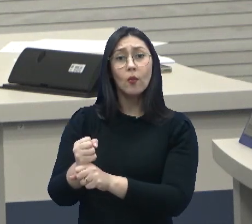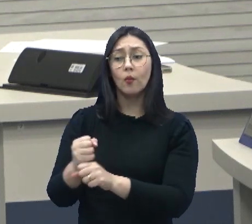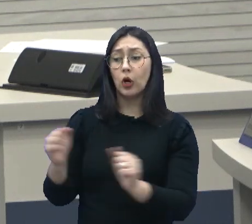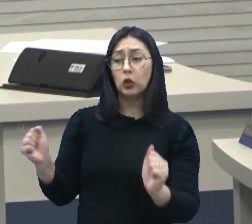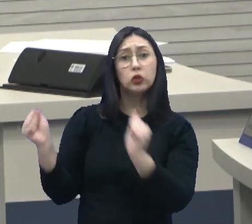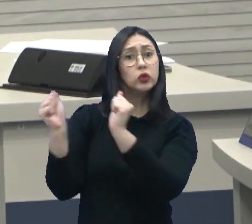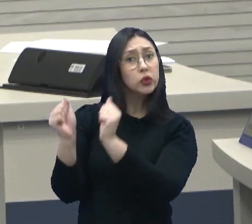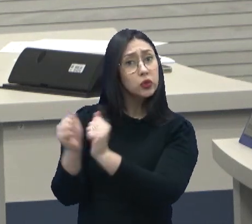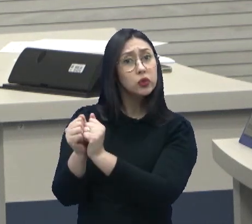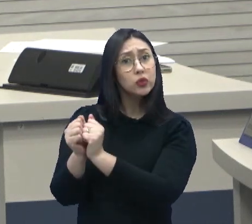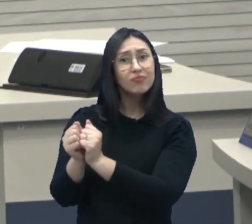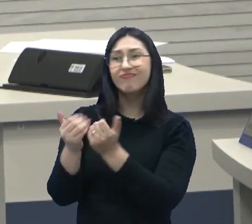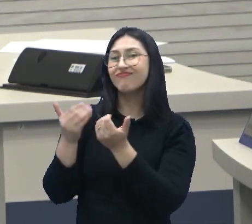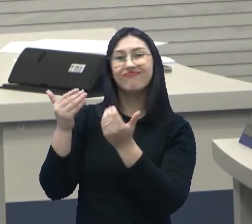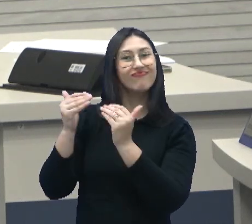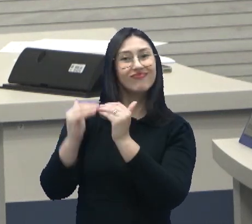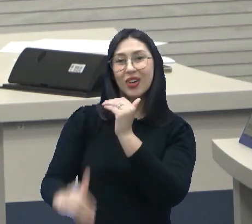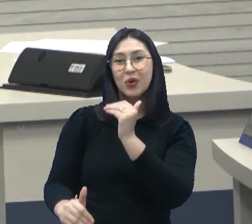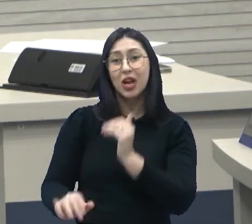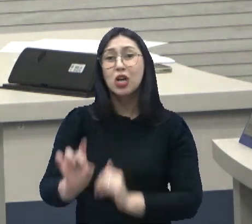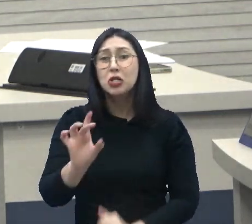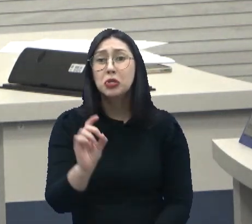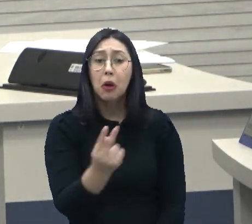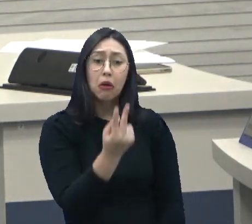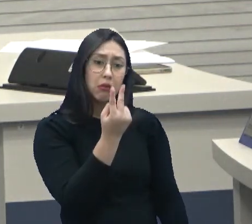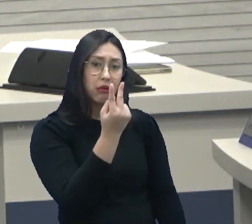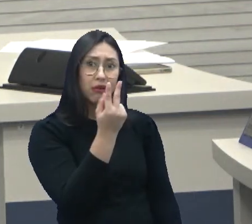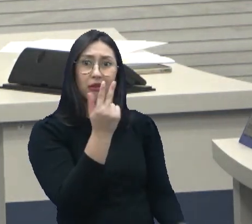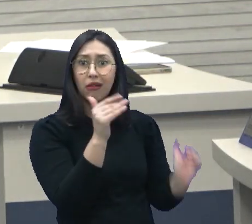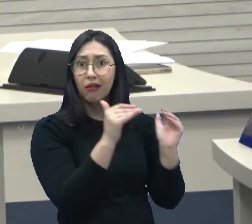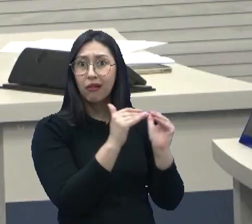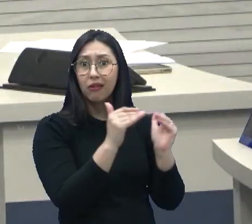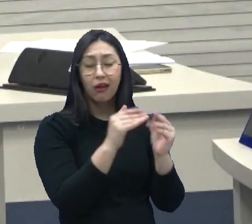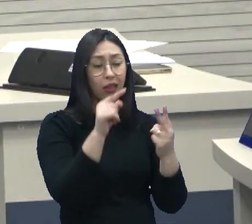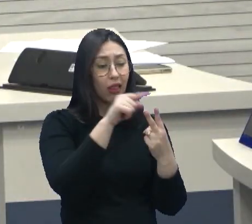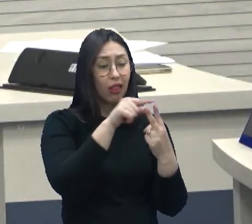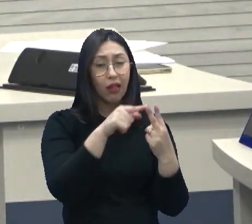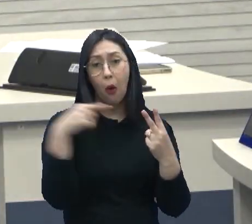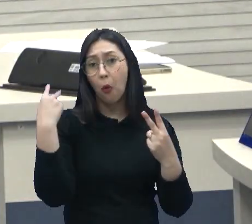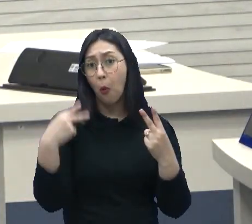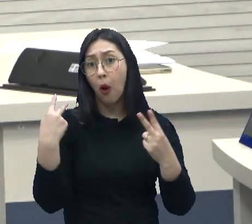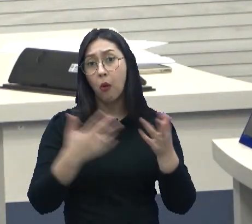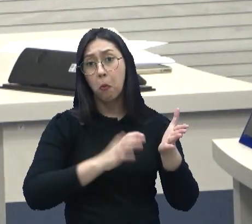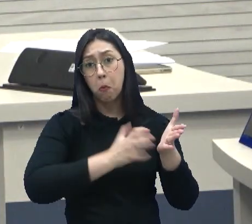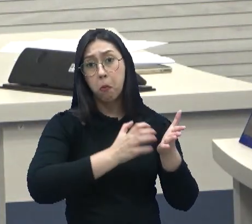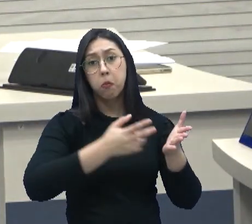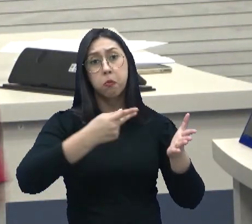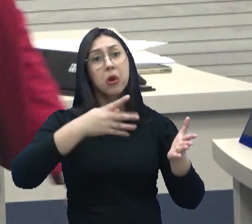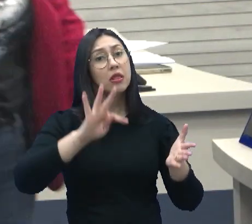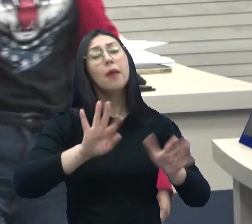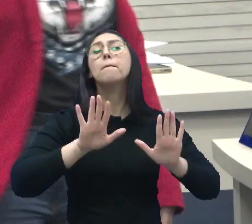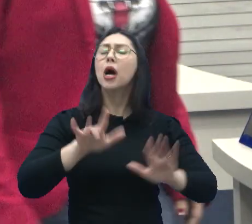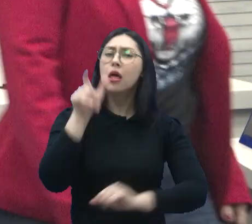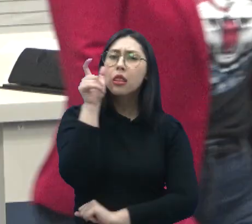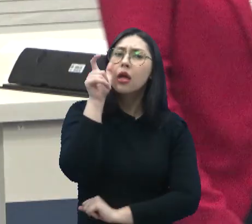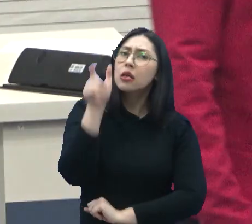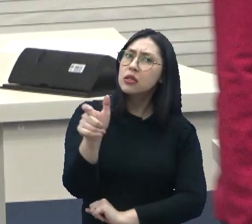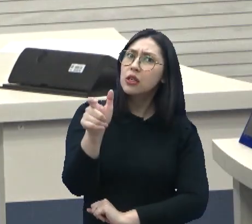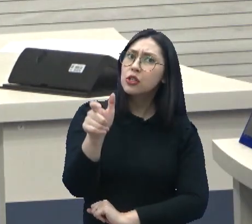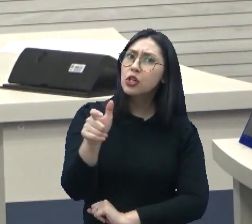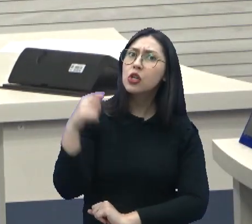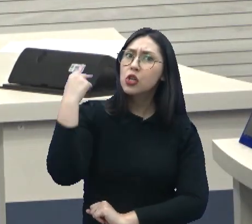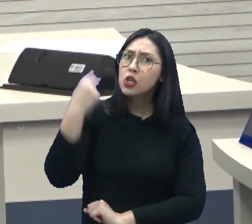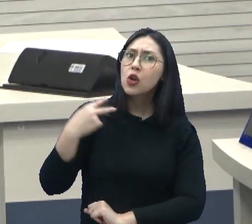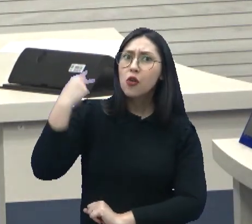apenas 2 votos a favor do requerimento, que são, obviamente, das vereadoras do PT. E eu achei muito interessante que no momento que o vereador Sena levantou a bandeira, a